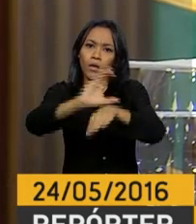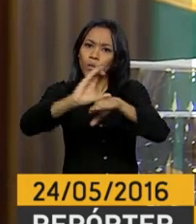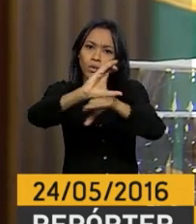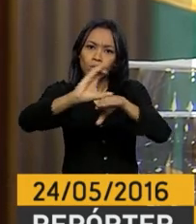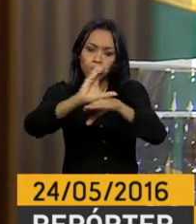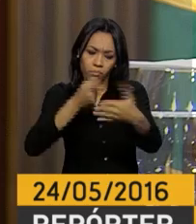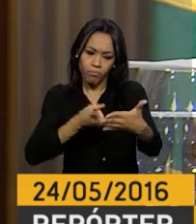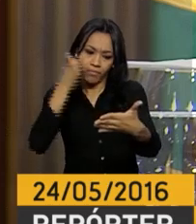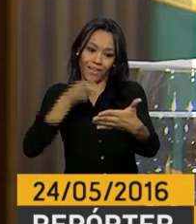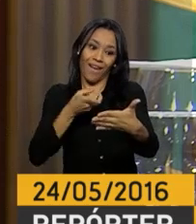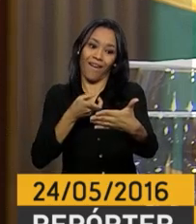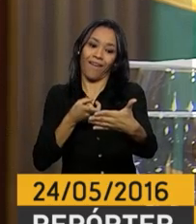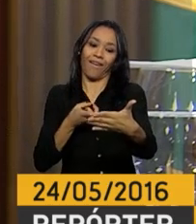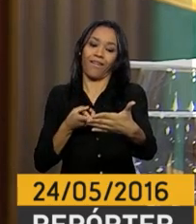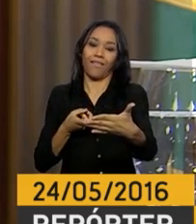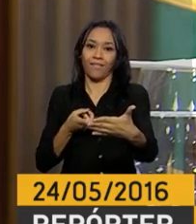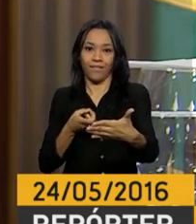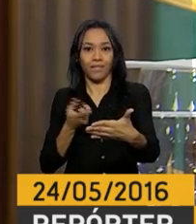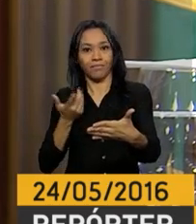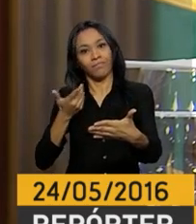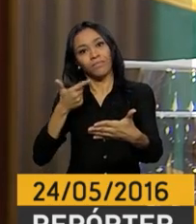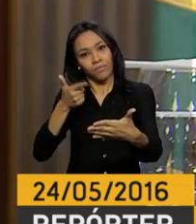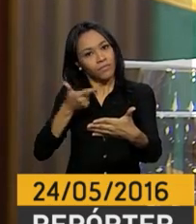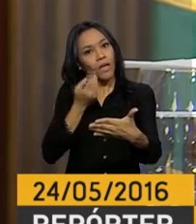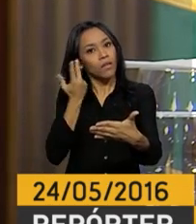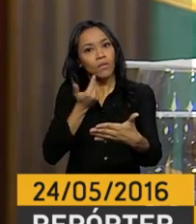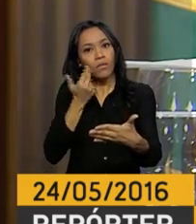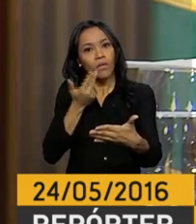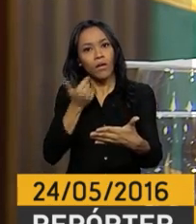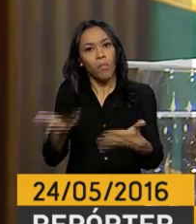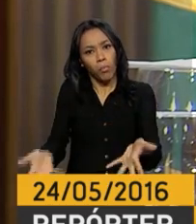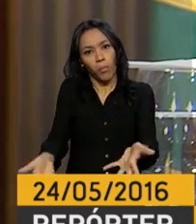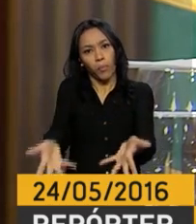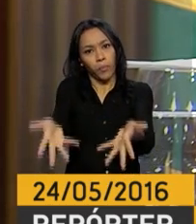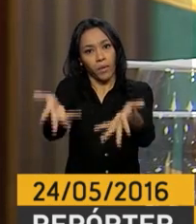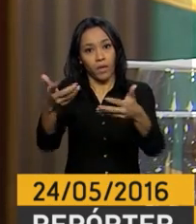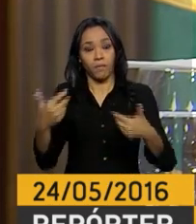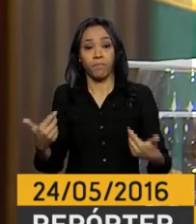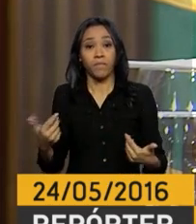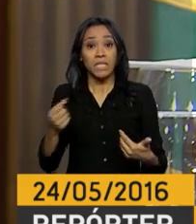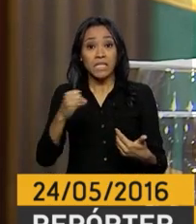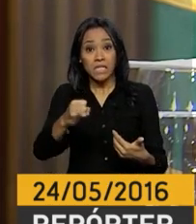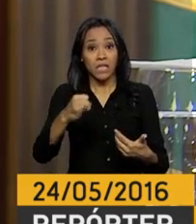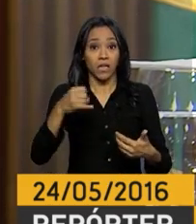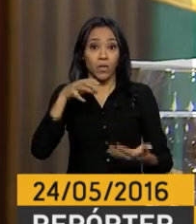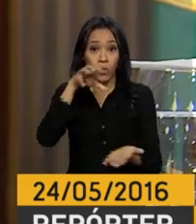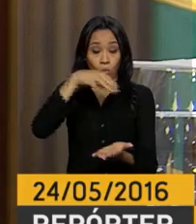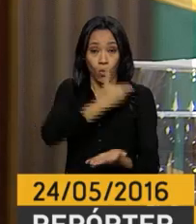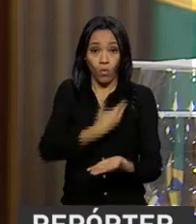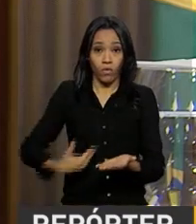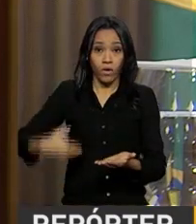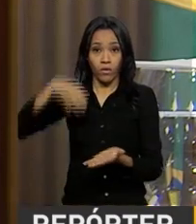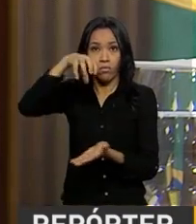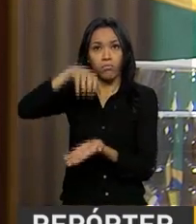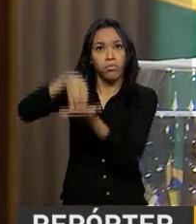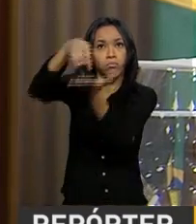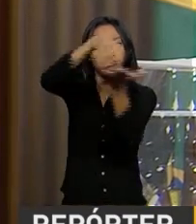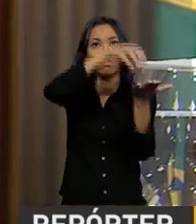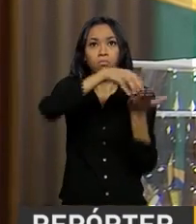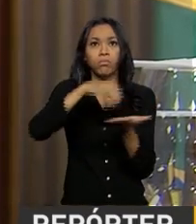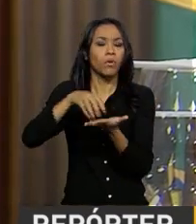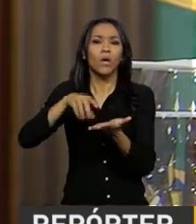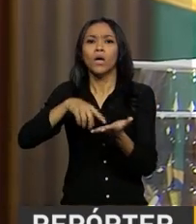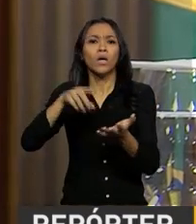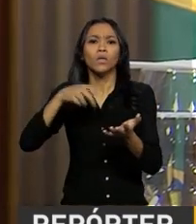verificar que as nossas instituições estão funcionando. Não funcionariam, isto sim, se houvesse uma ruptura